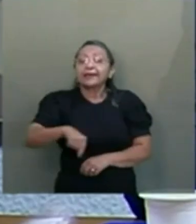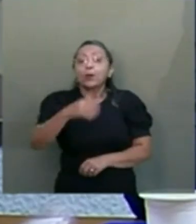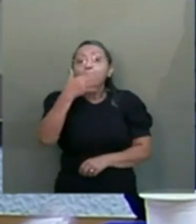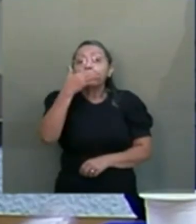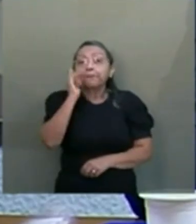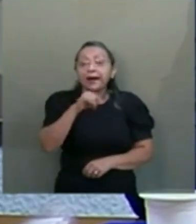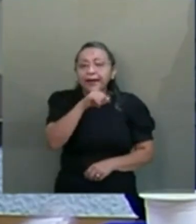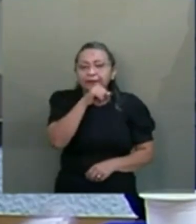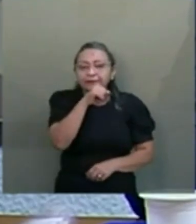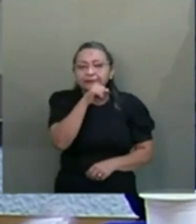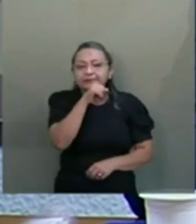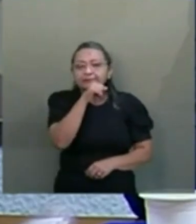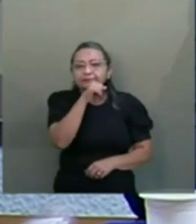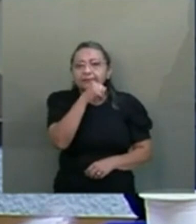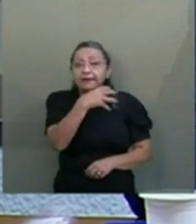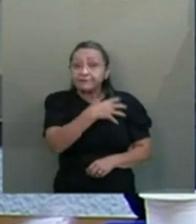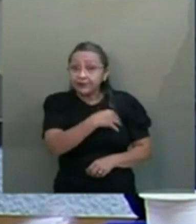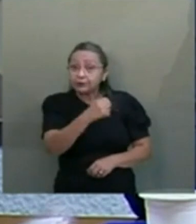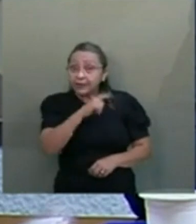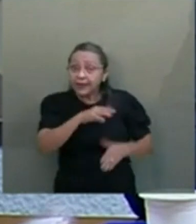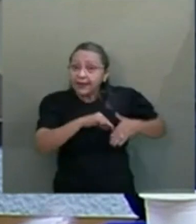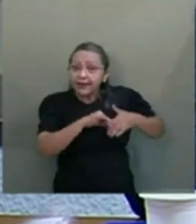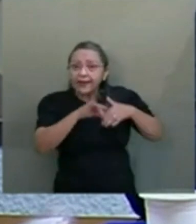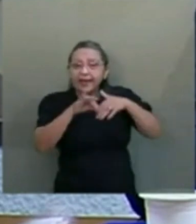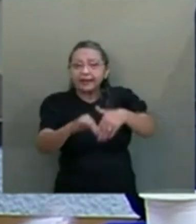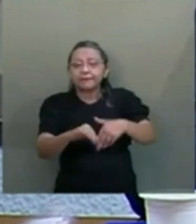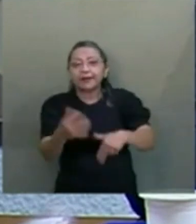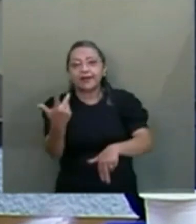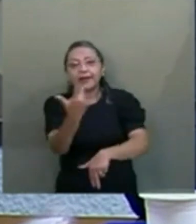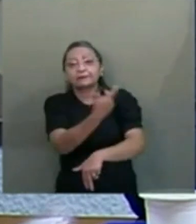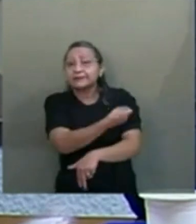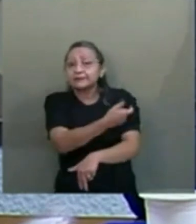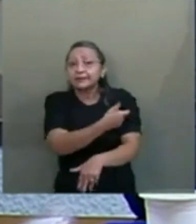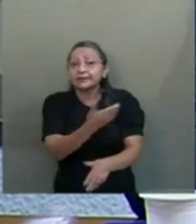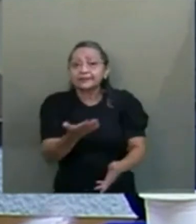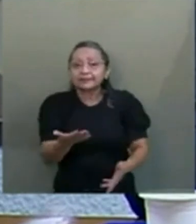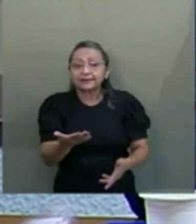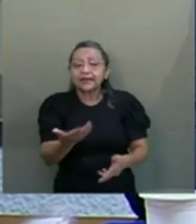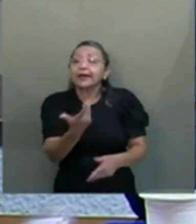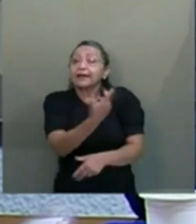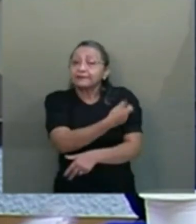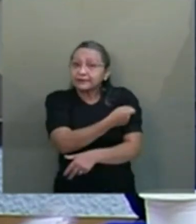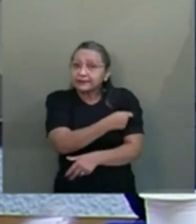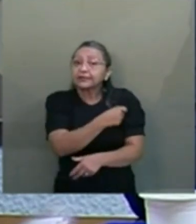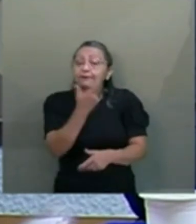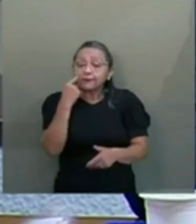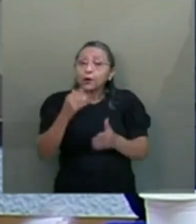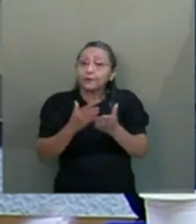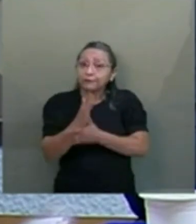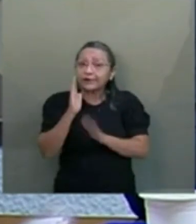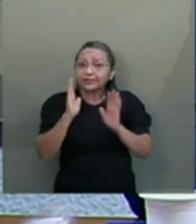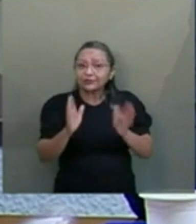pais levem os seus filhos para tomar as vacinas. As vacinas, elas foram